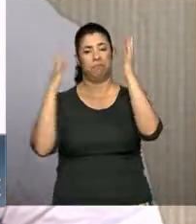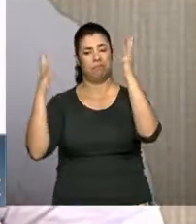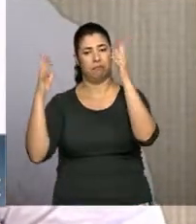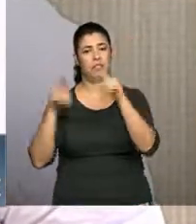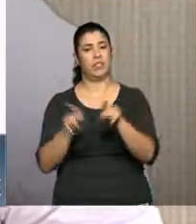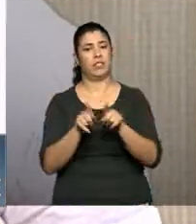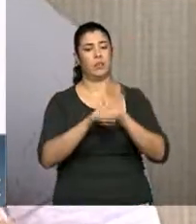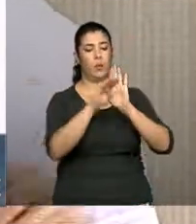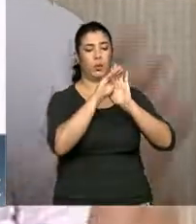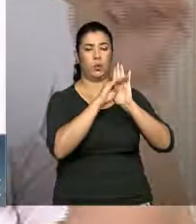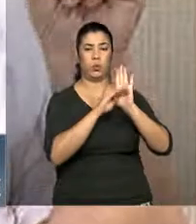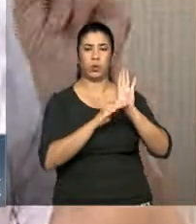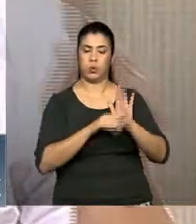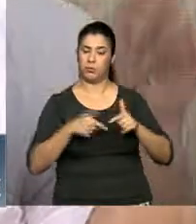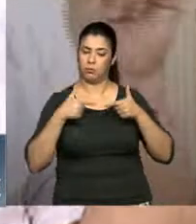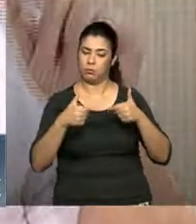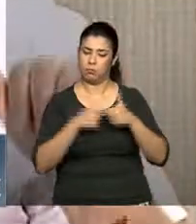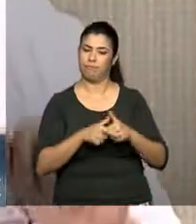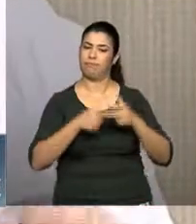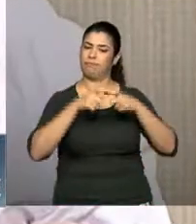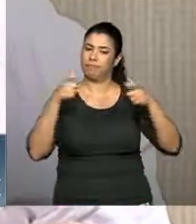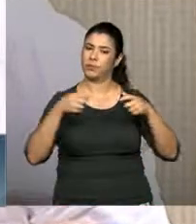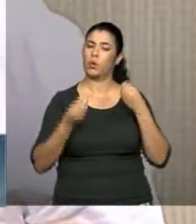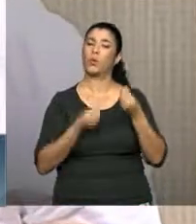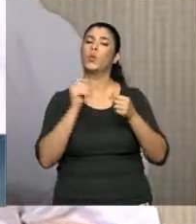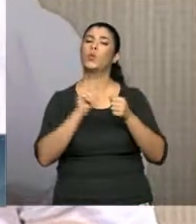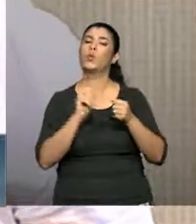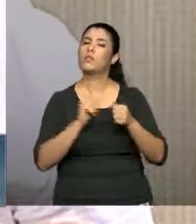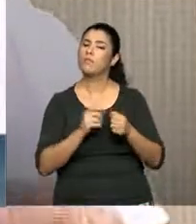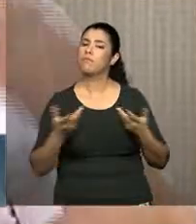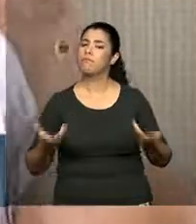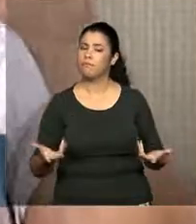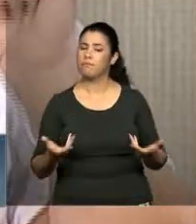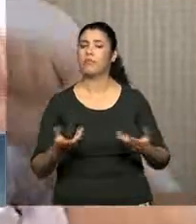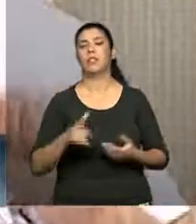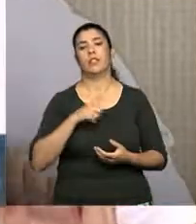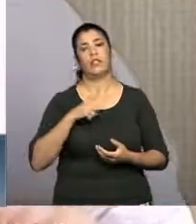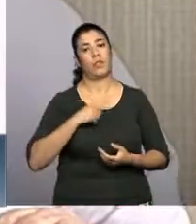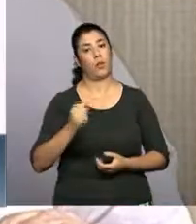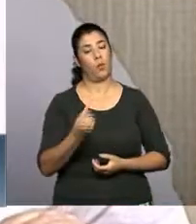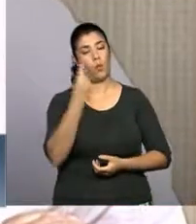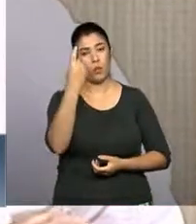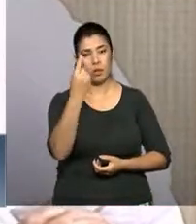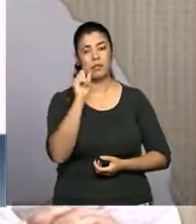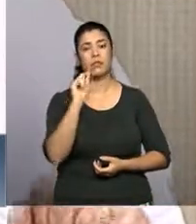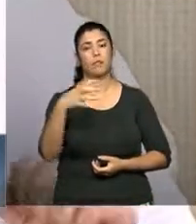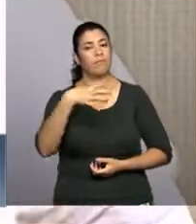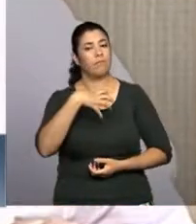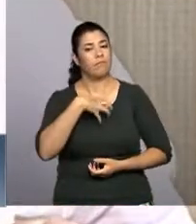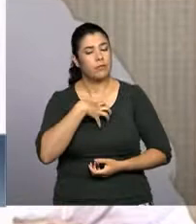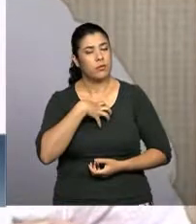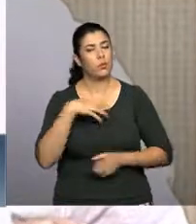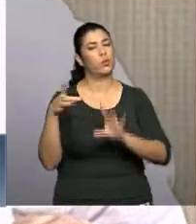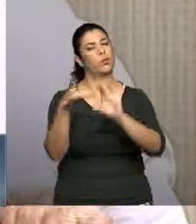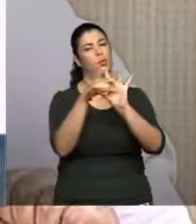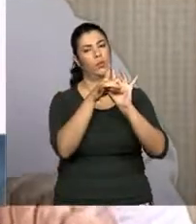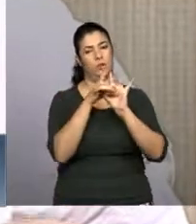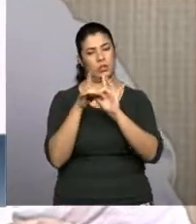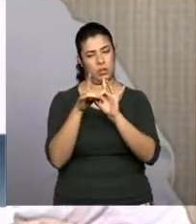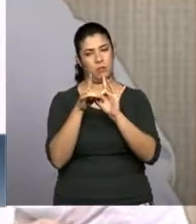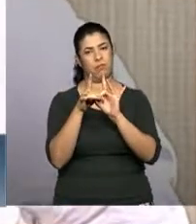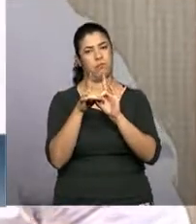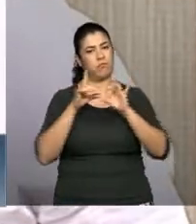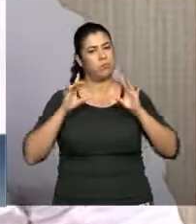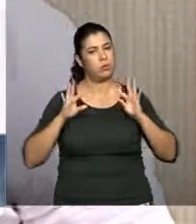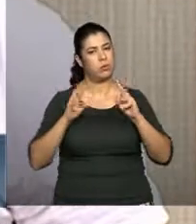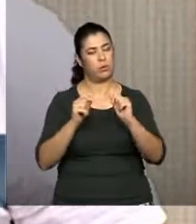muito grande só tem um jeito de enfrentar desafios tão grandes é o jeito da unidade e da união